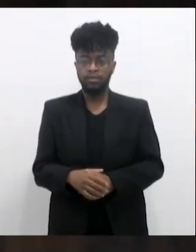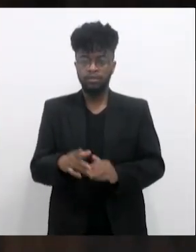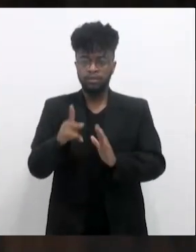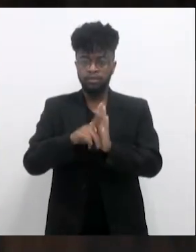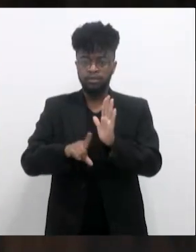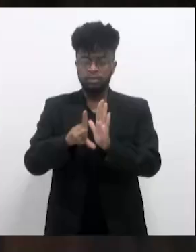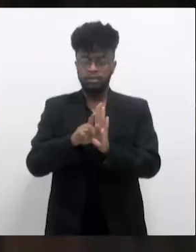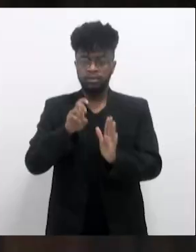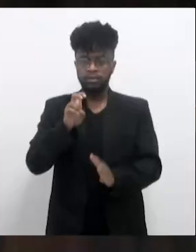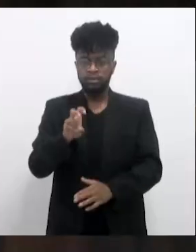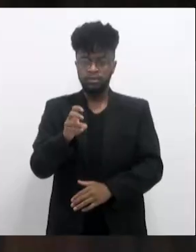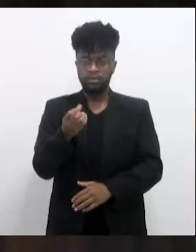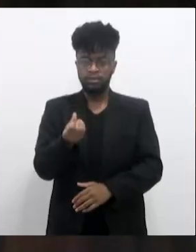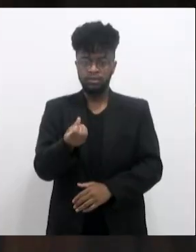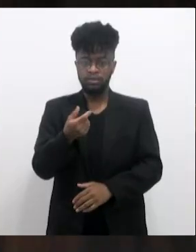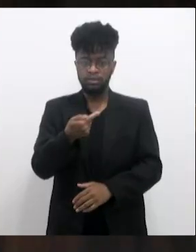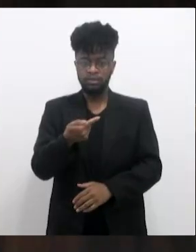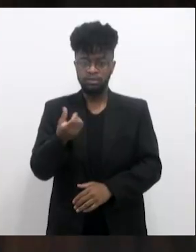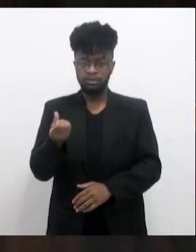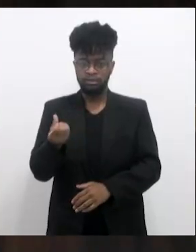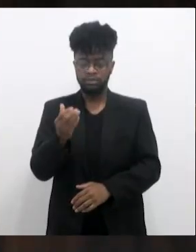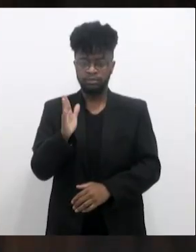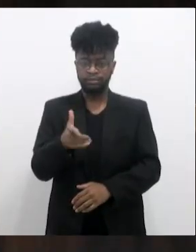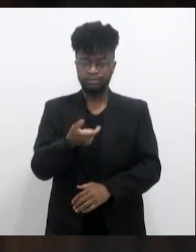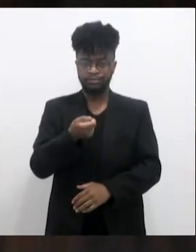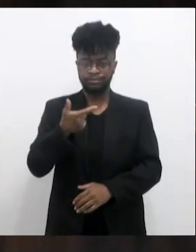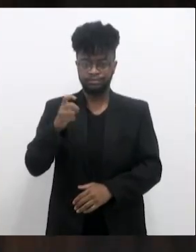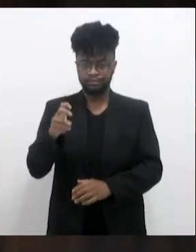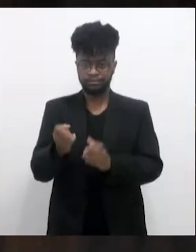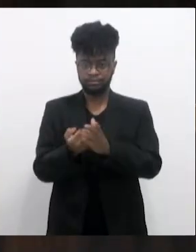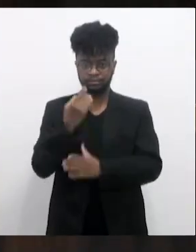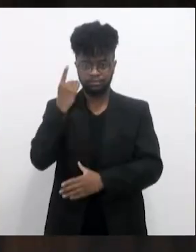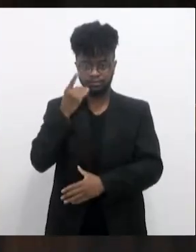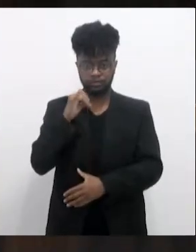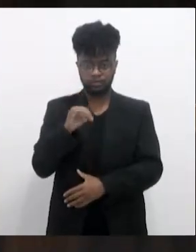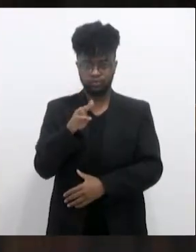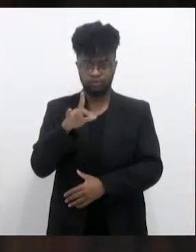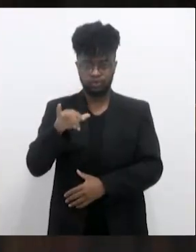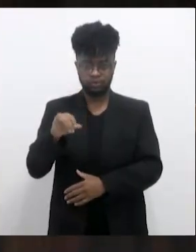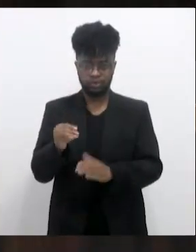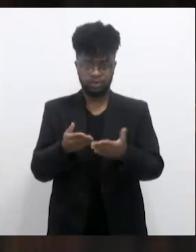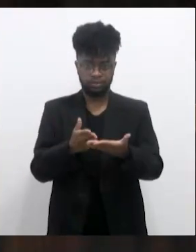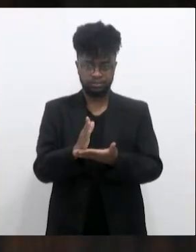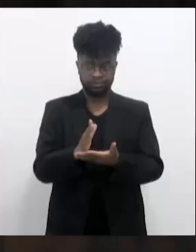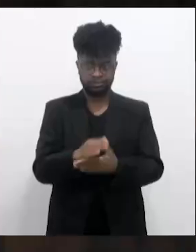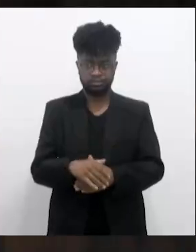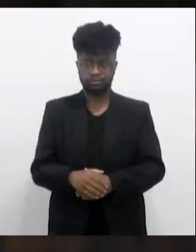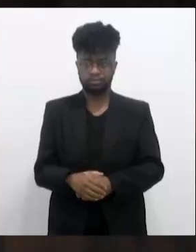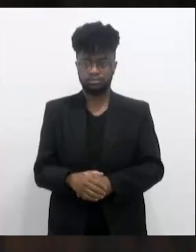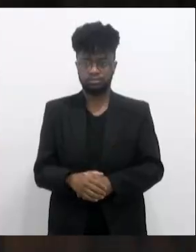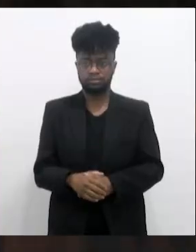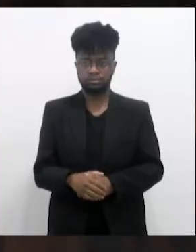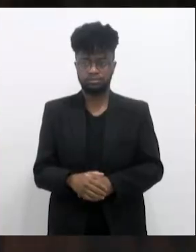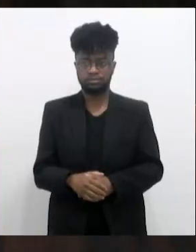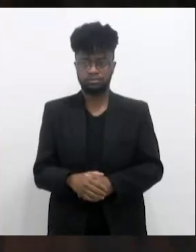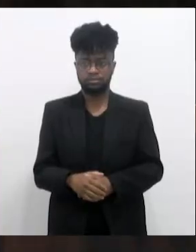lei número 5676 de 2025, deputado Júlio Rocha, aprovado.